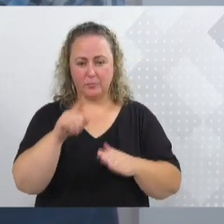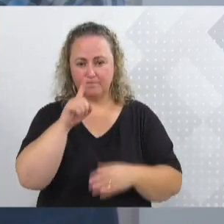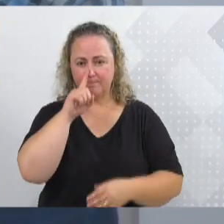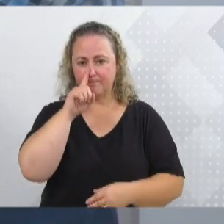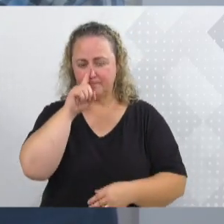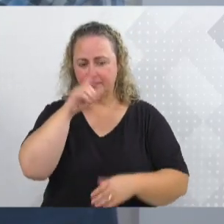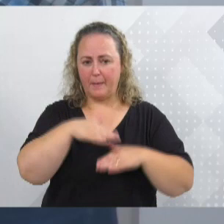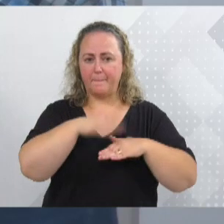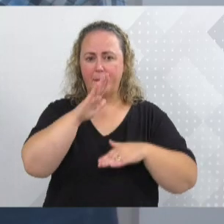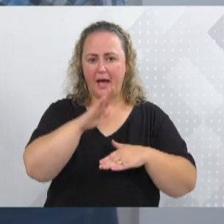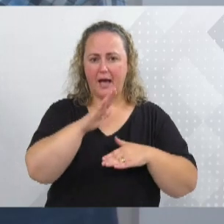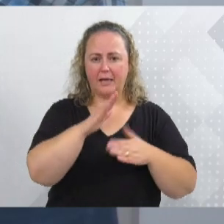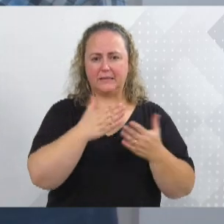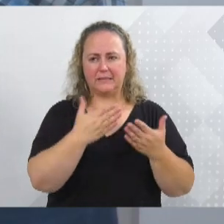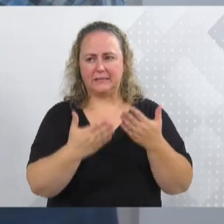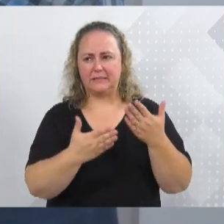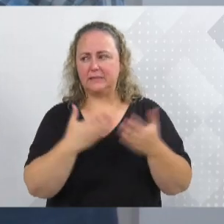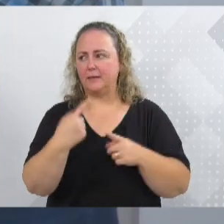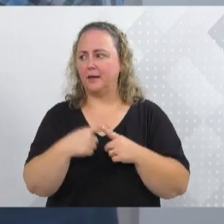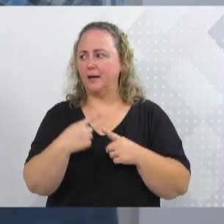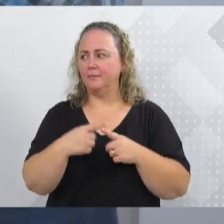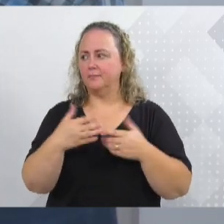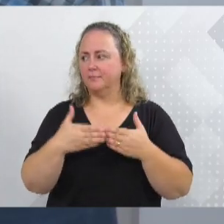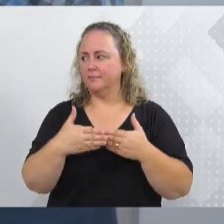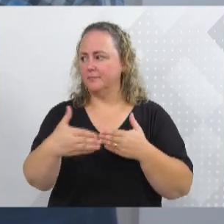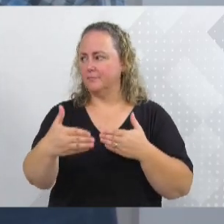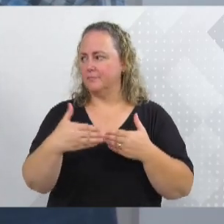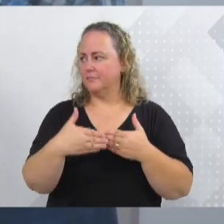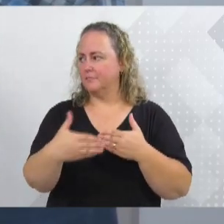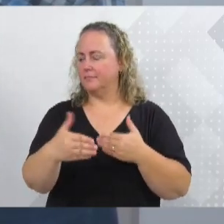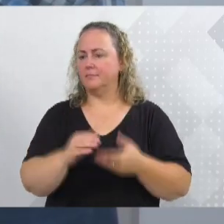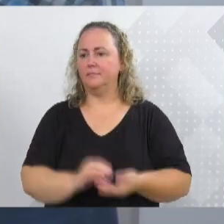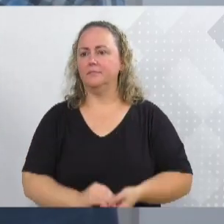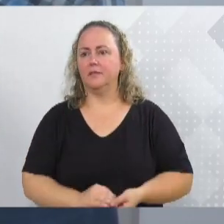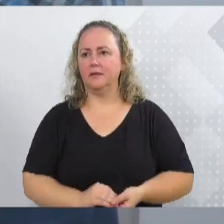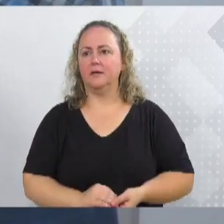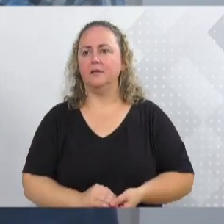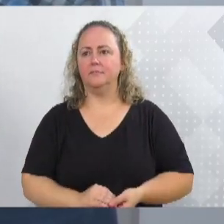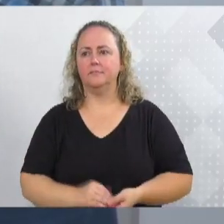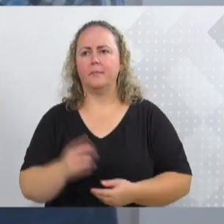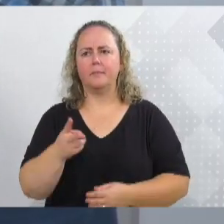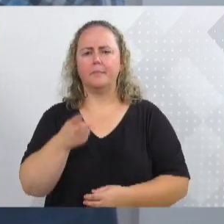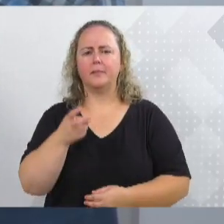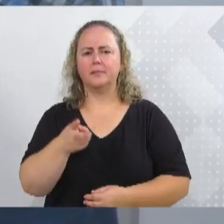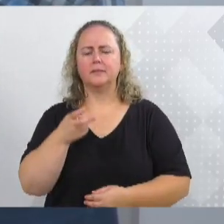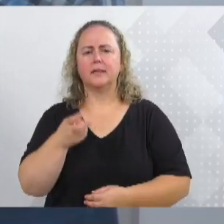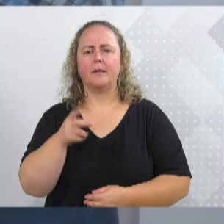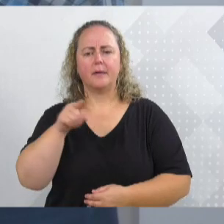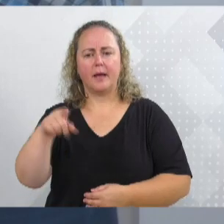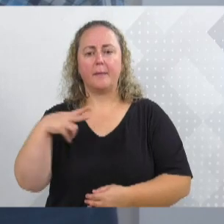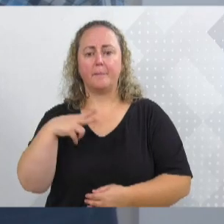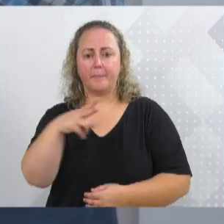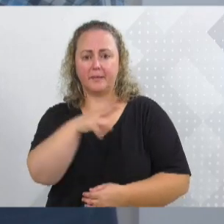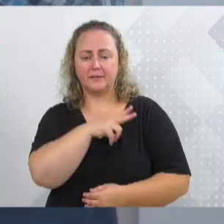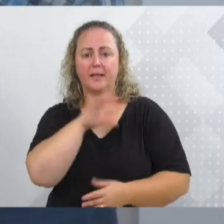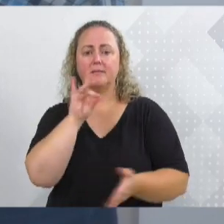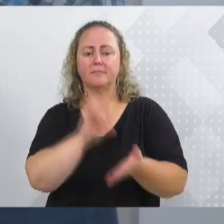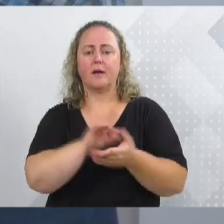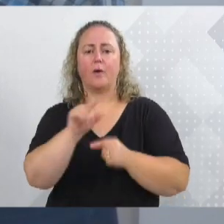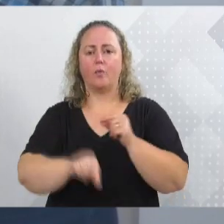que no início da infecção por conta da vacina, a gente percebe que esse paciente ele está